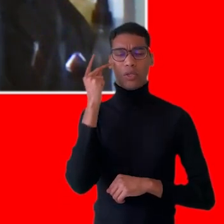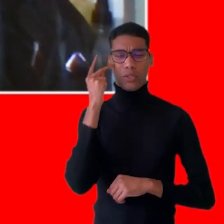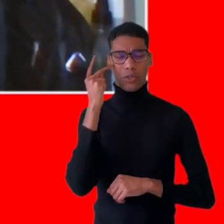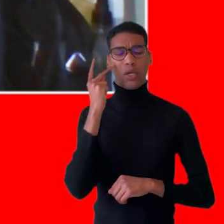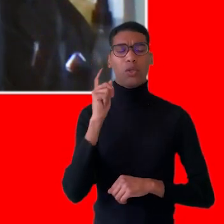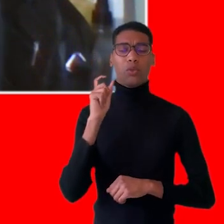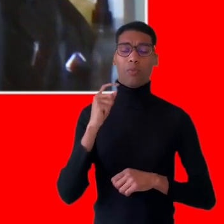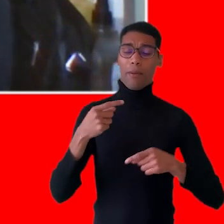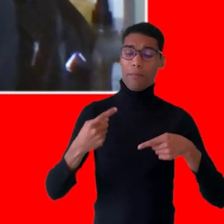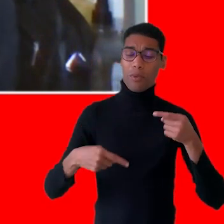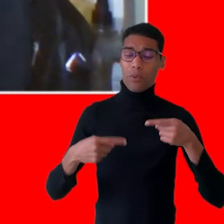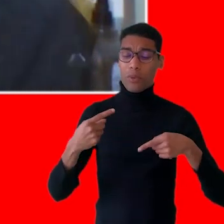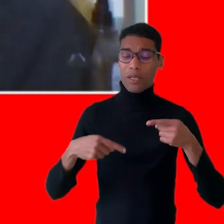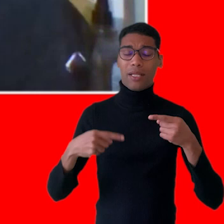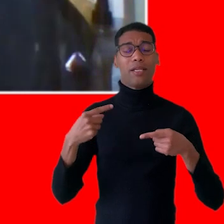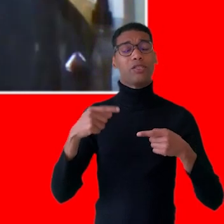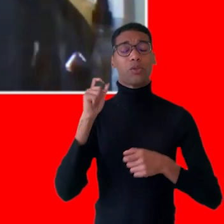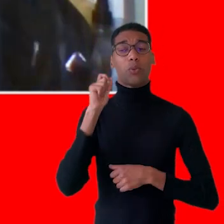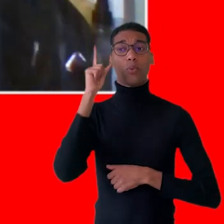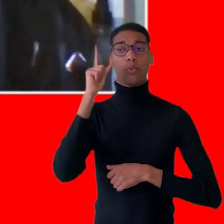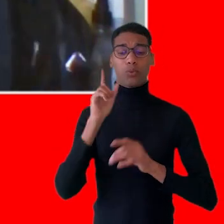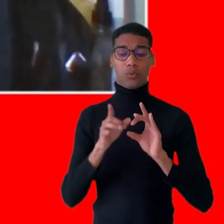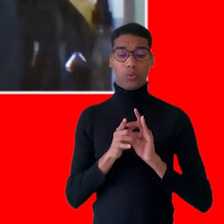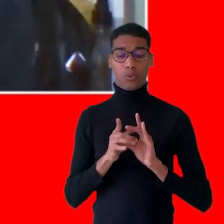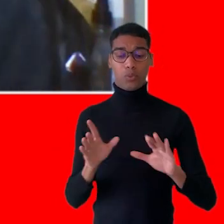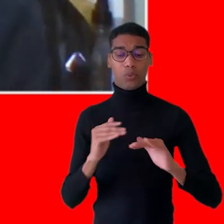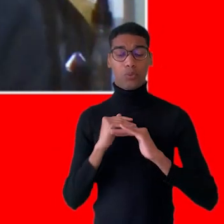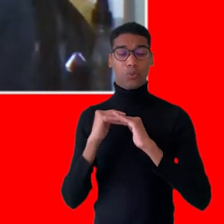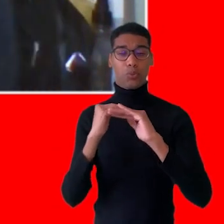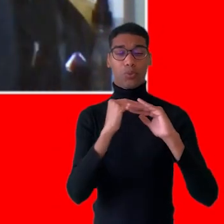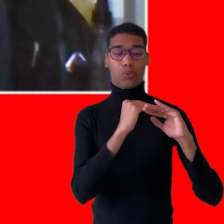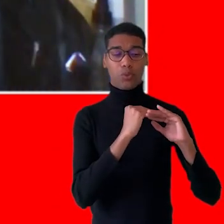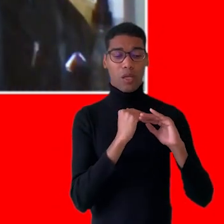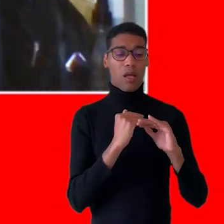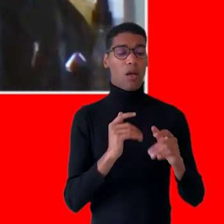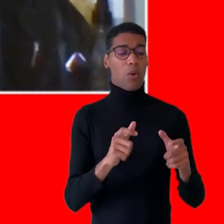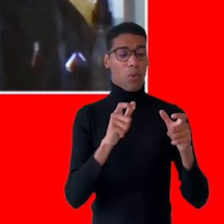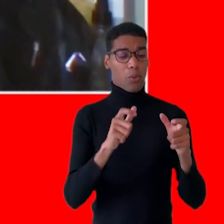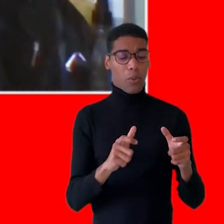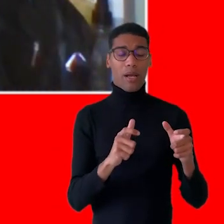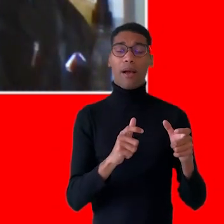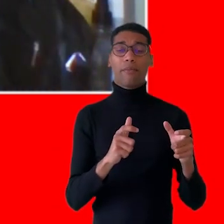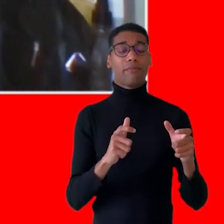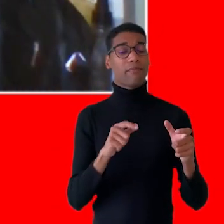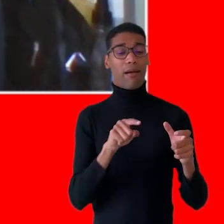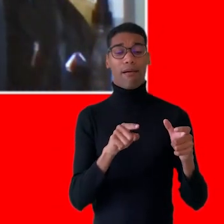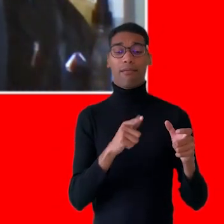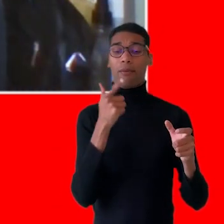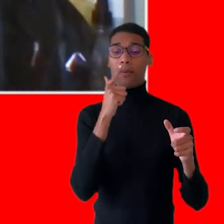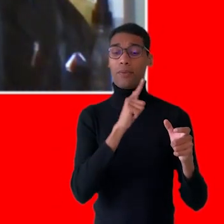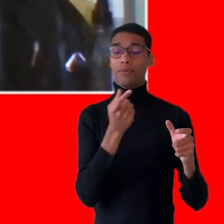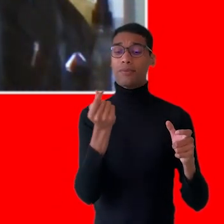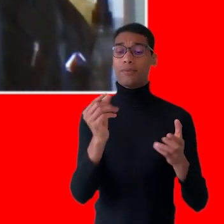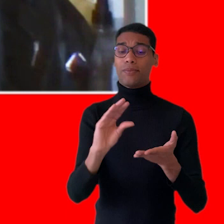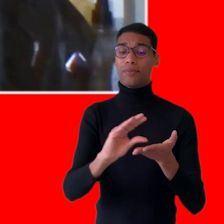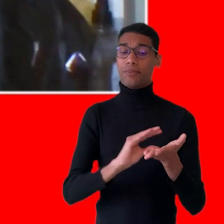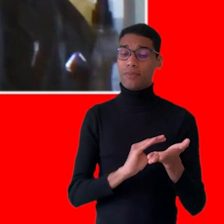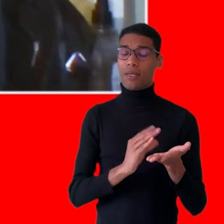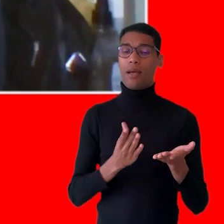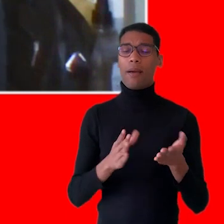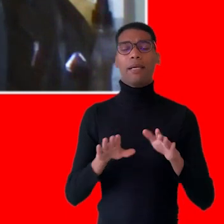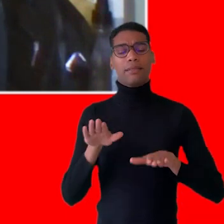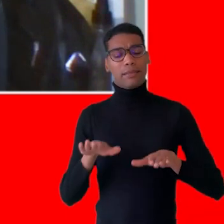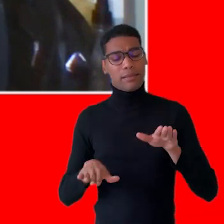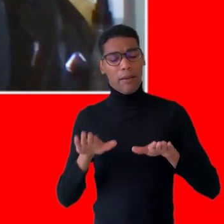cultural democrática, seria mais um espaço para receber aporte financeiro. Mas, dependendo da